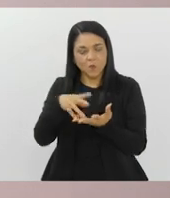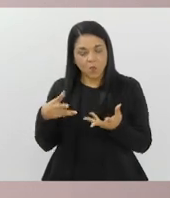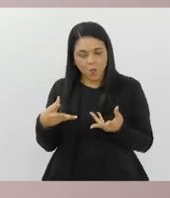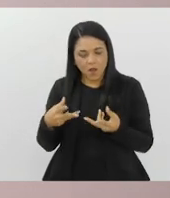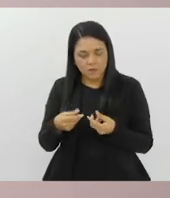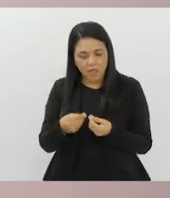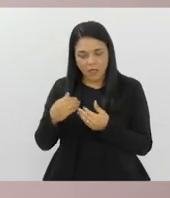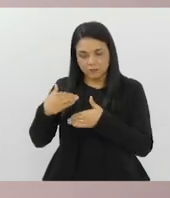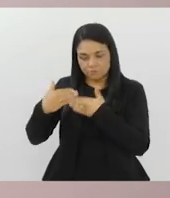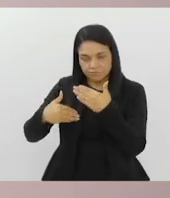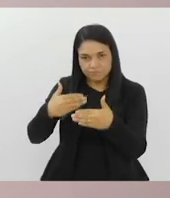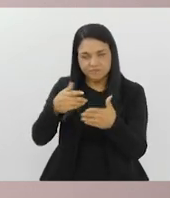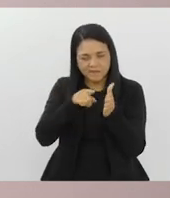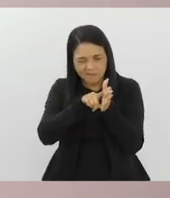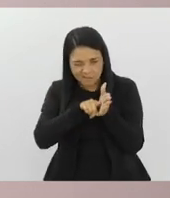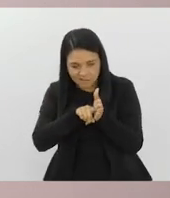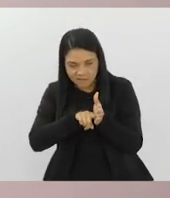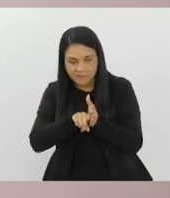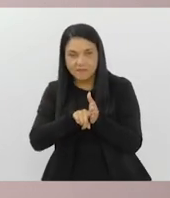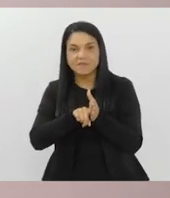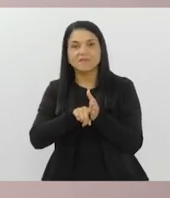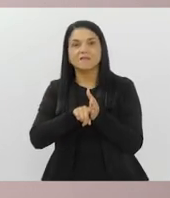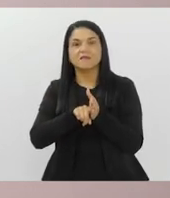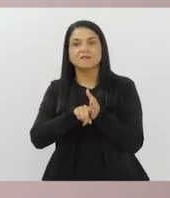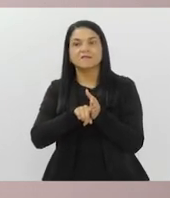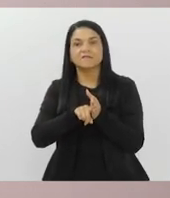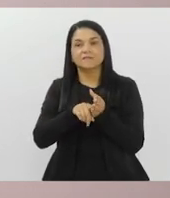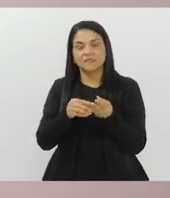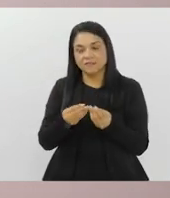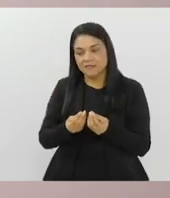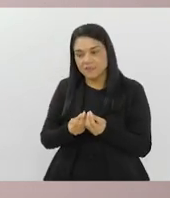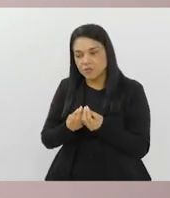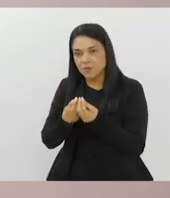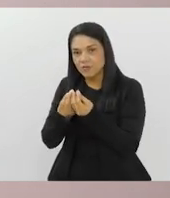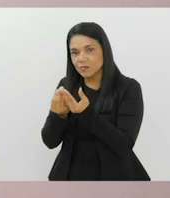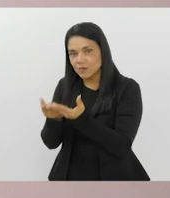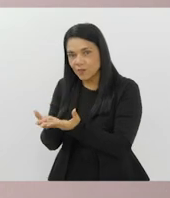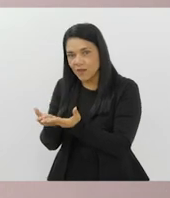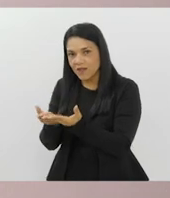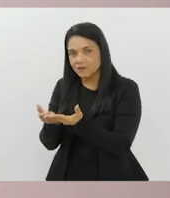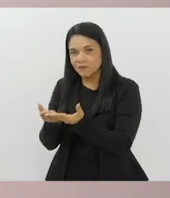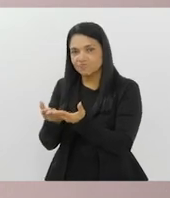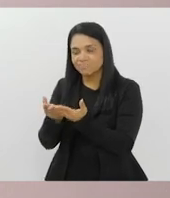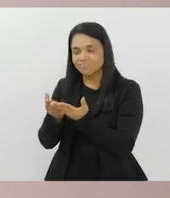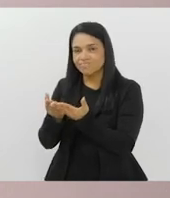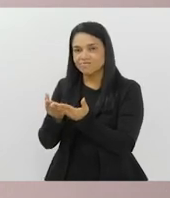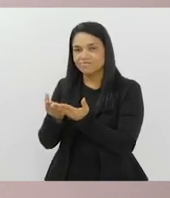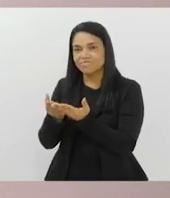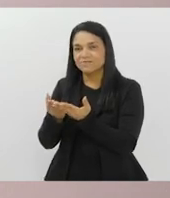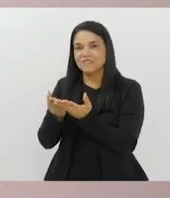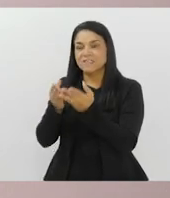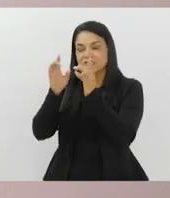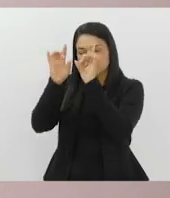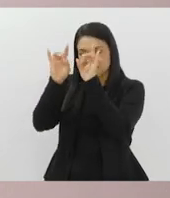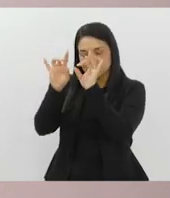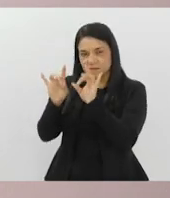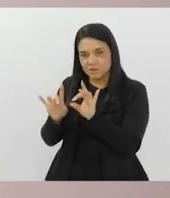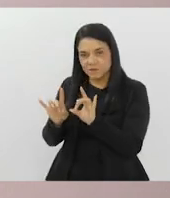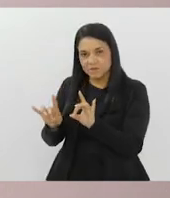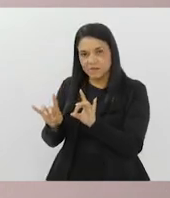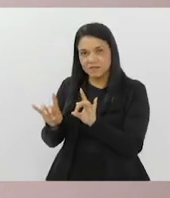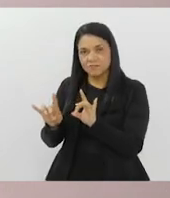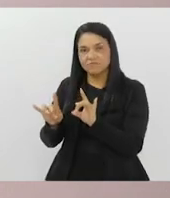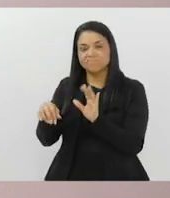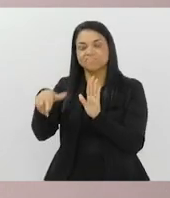um processamento, e vai ser direcionado de forma unidirecional, de forma específica, segundo